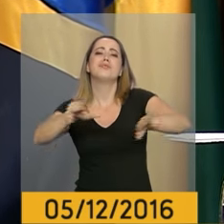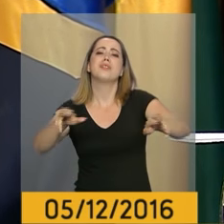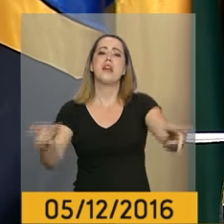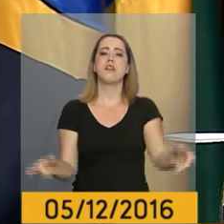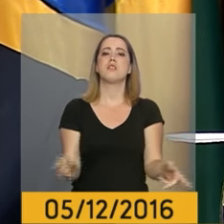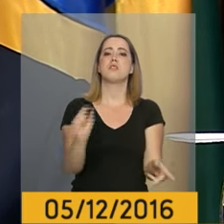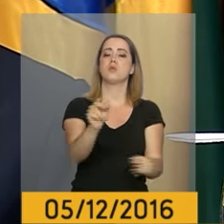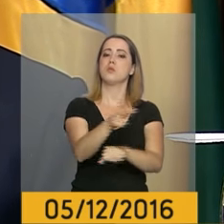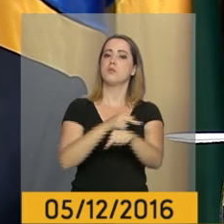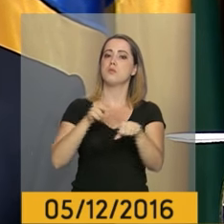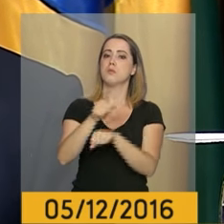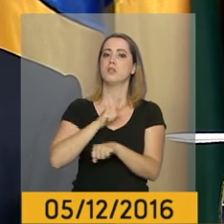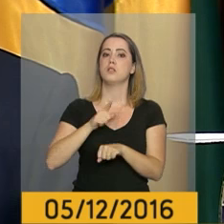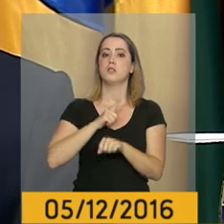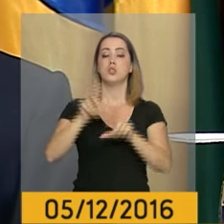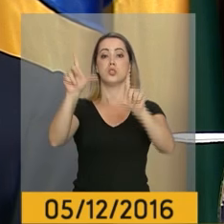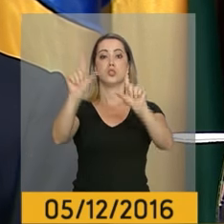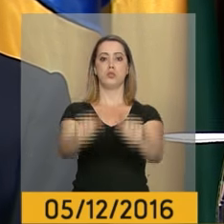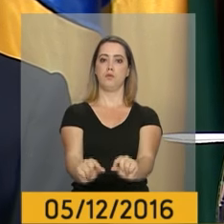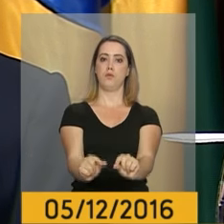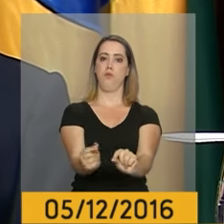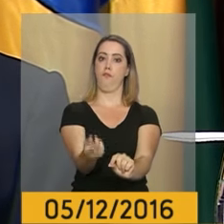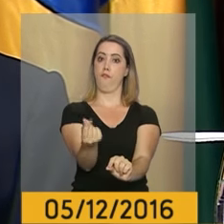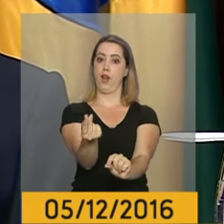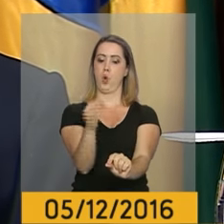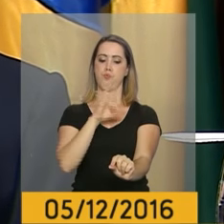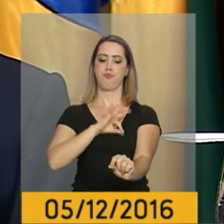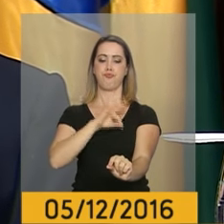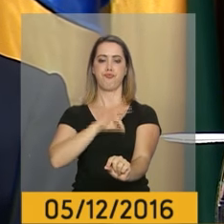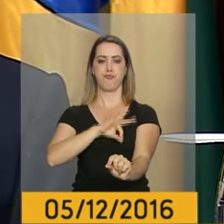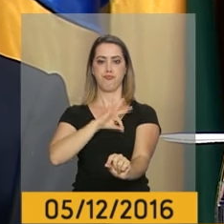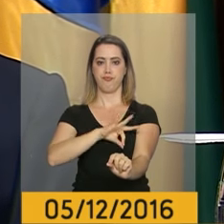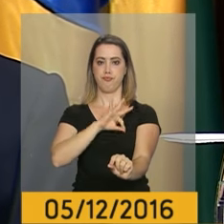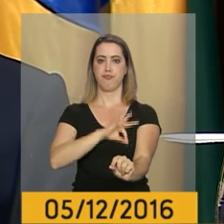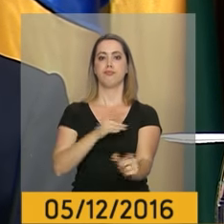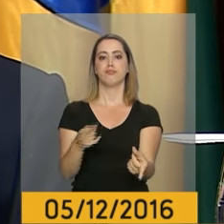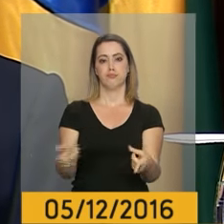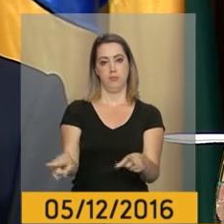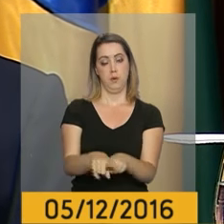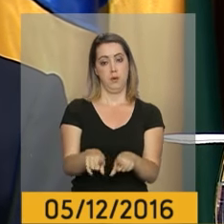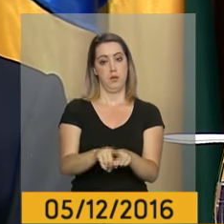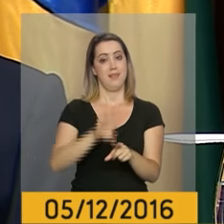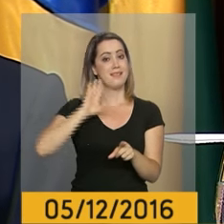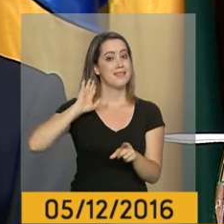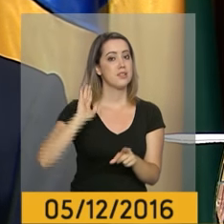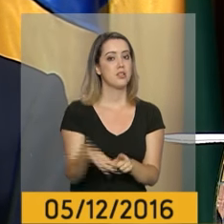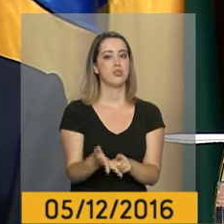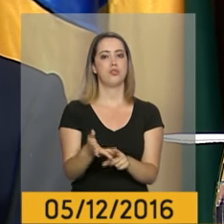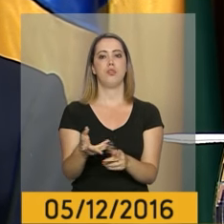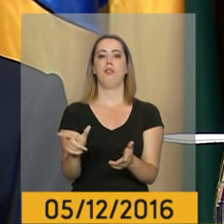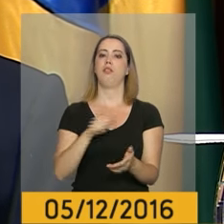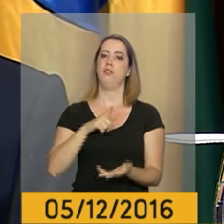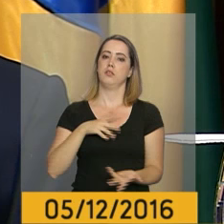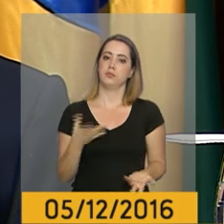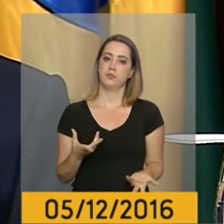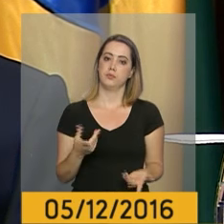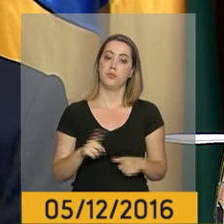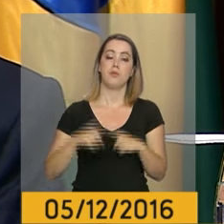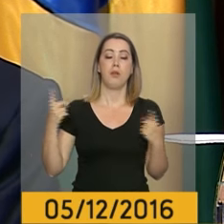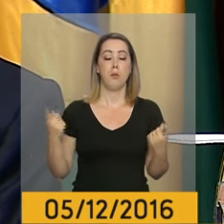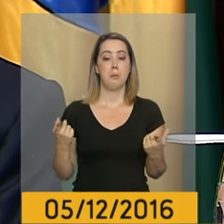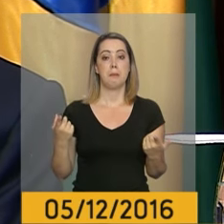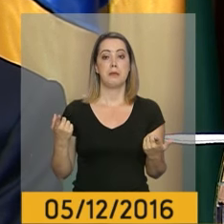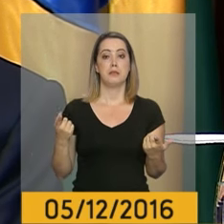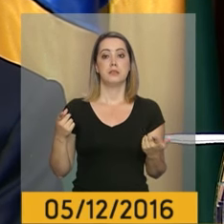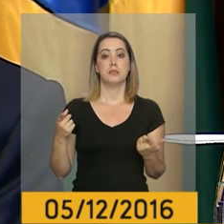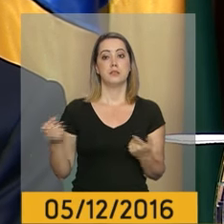abundantemente, tiveram de reduzir valores de aposentadorias e salários já vigentes. Contudo,